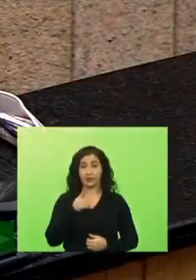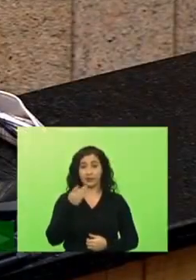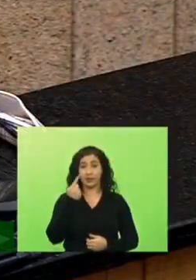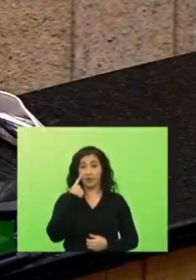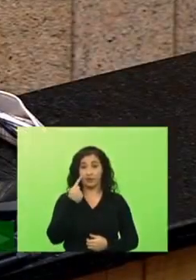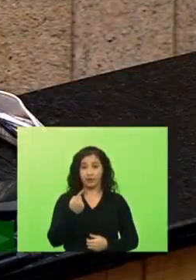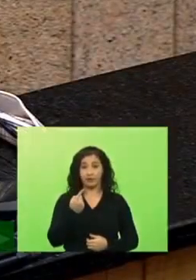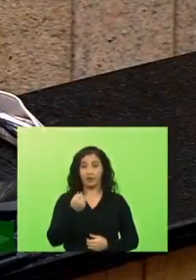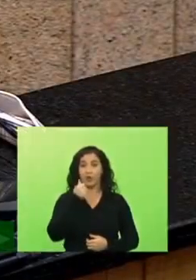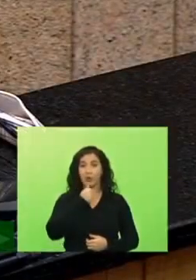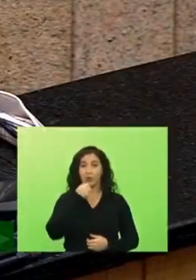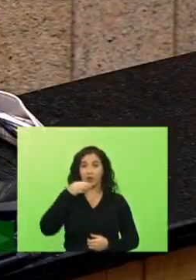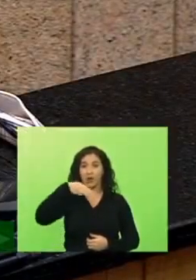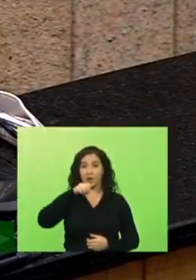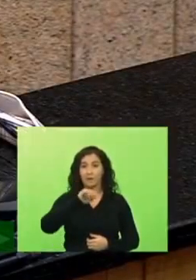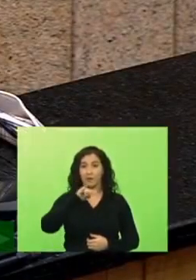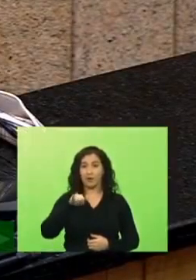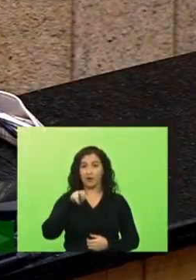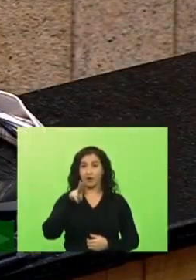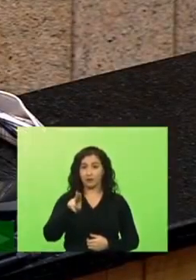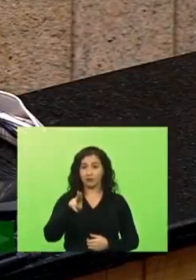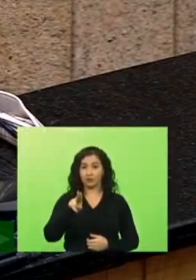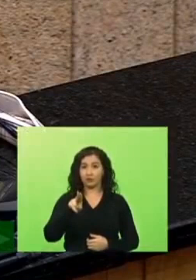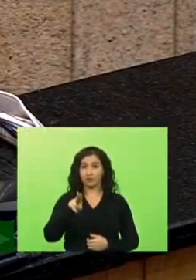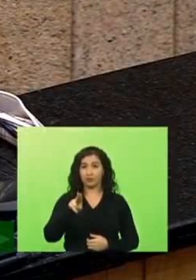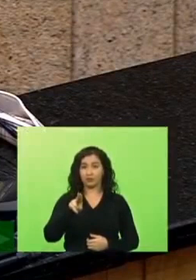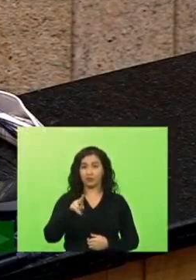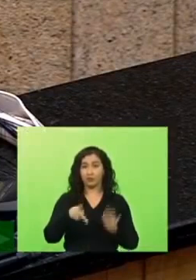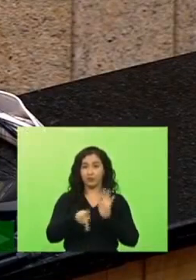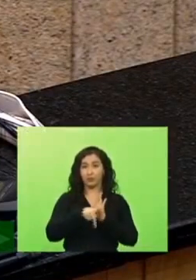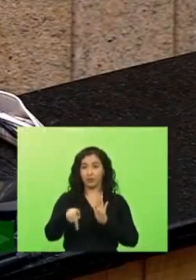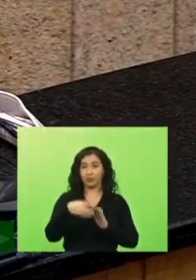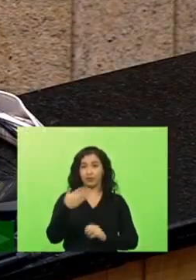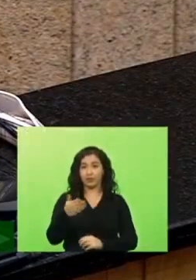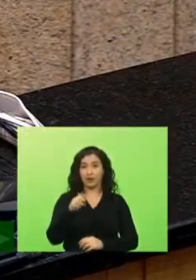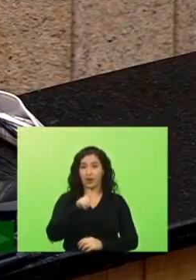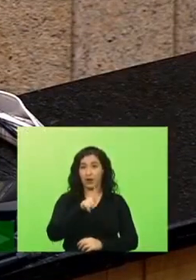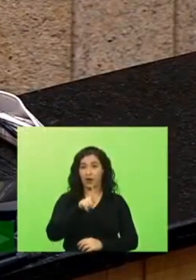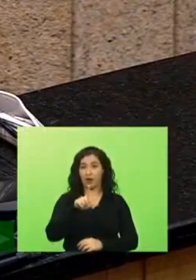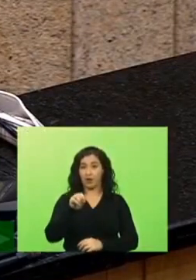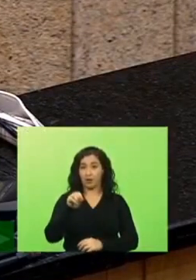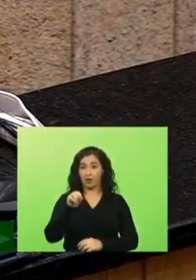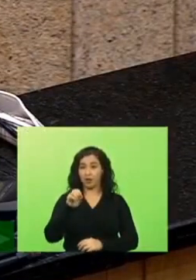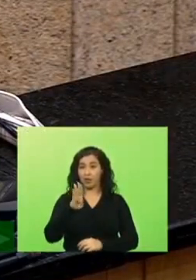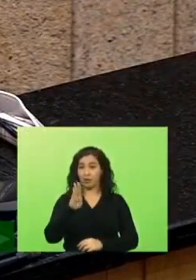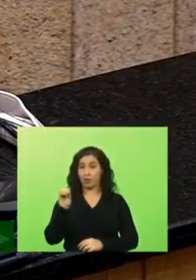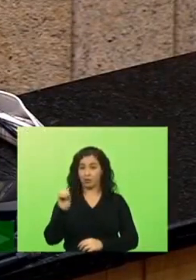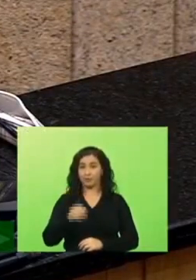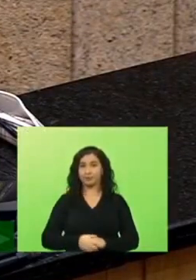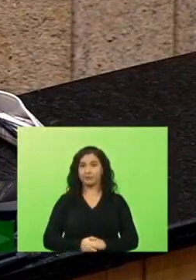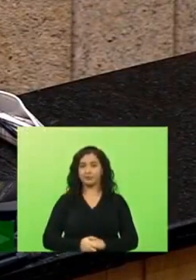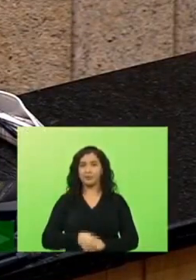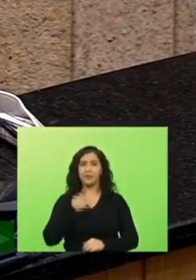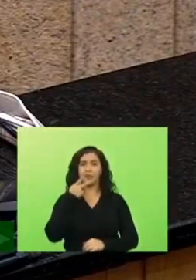jornalista Maju da Rede Globo, não por coincidência e não é de surpreender da Rede Globo, diz que o presidente organizou um evento para